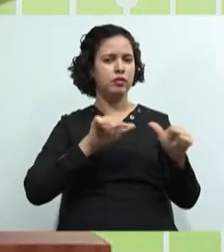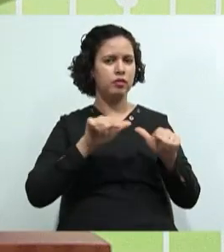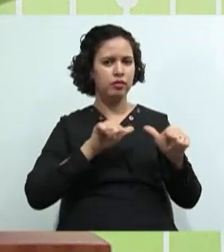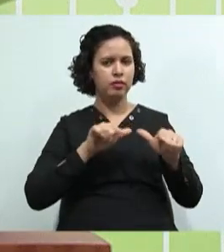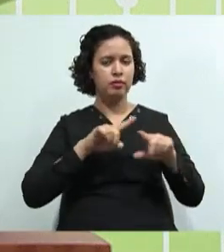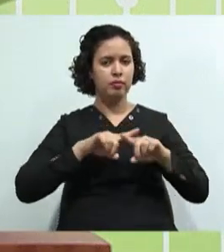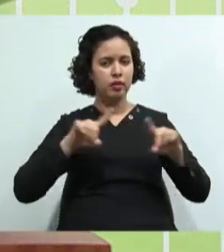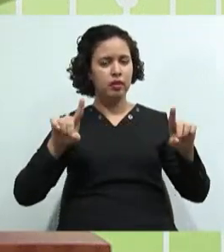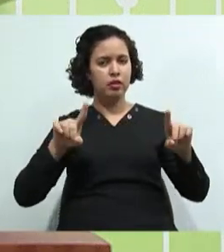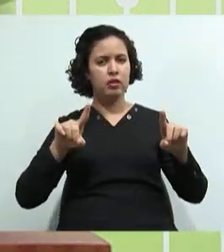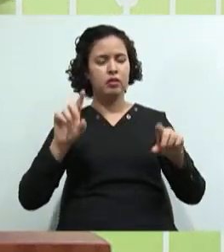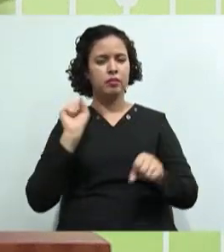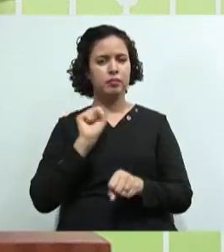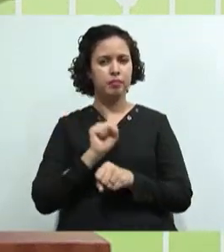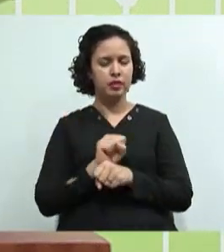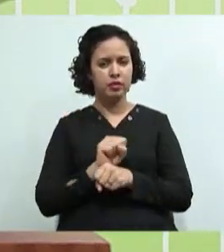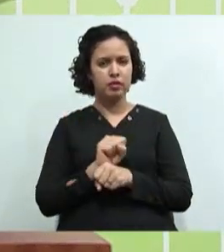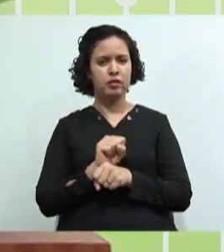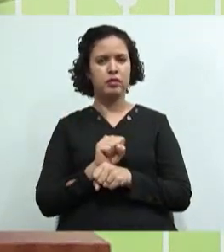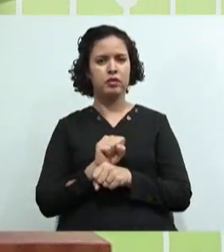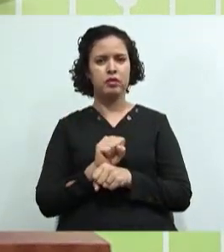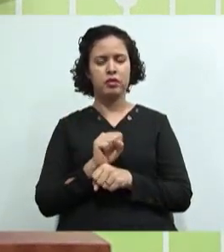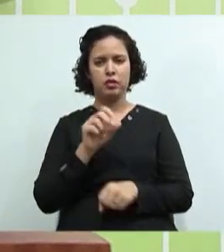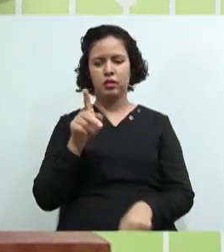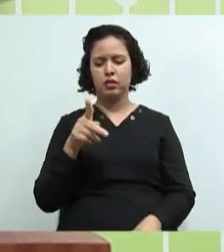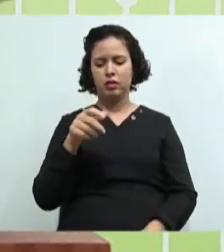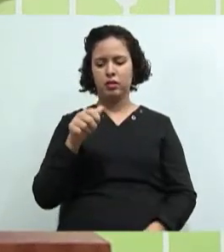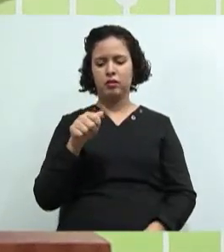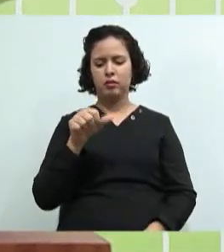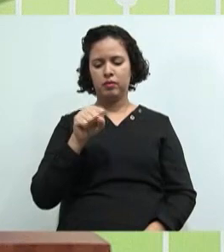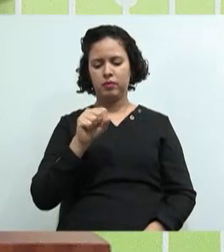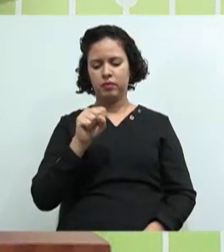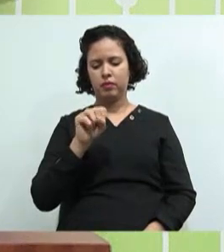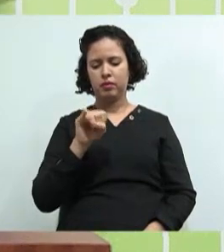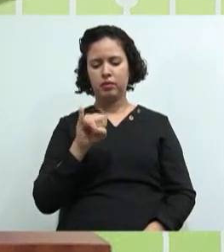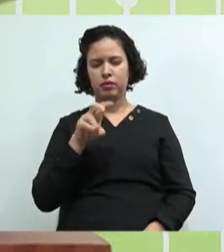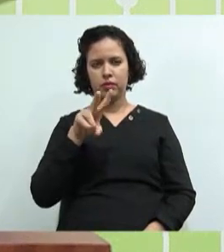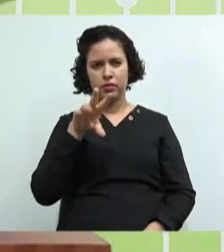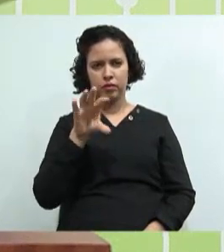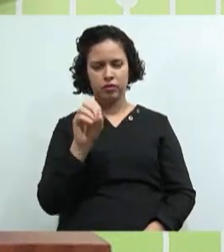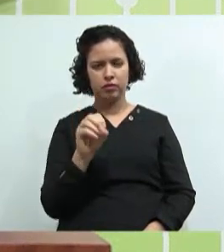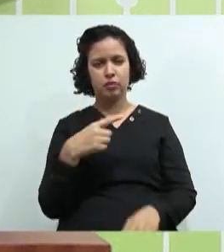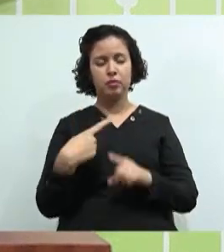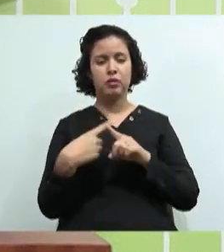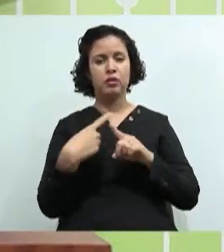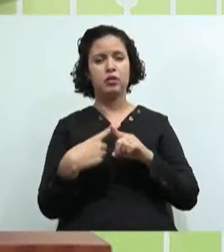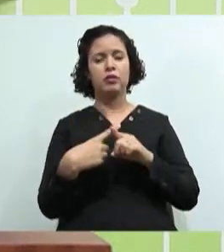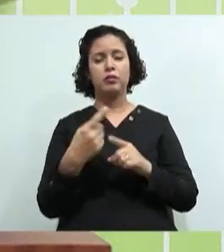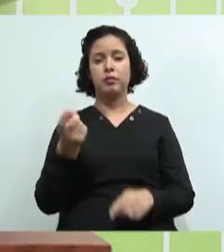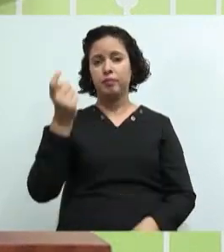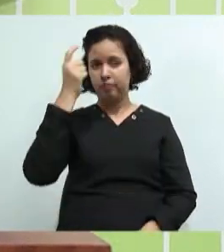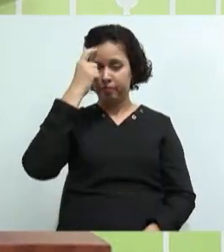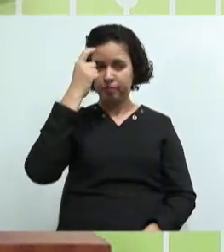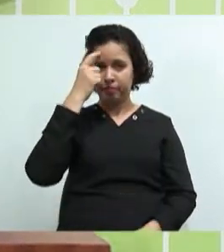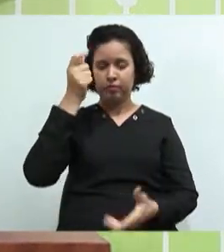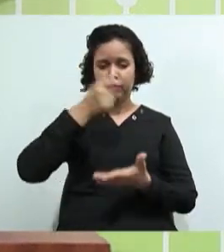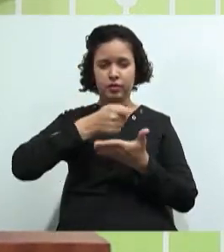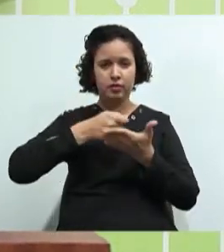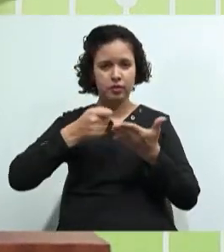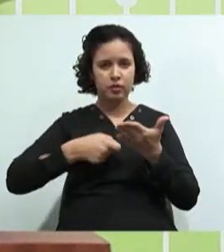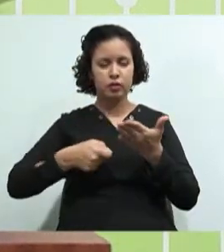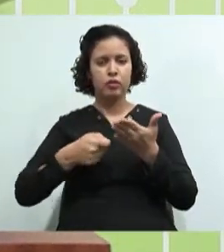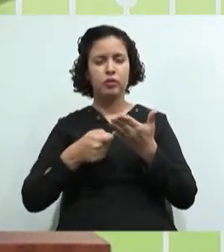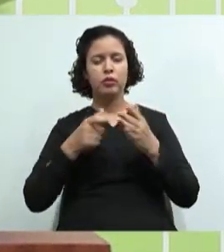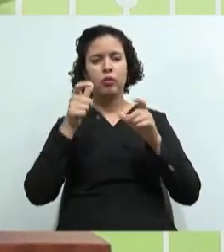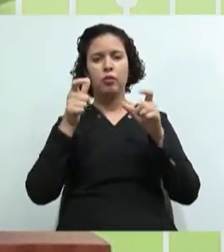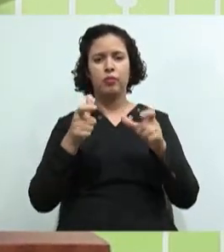mas é passivo, porque você ainda está o quê? No processo de planejamento, você ainda está pensando, você ainda está escrevendo exatamente onde